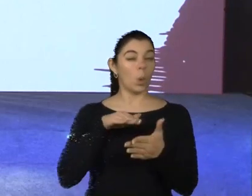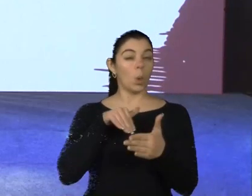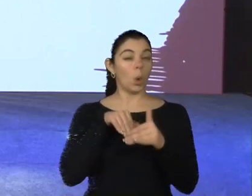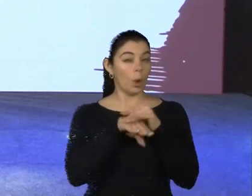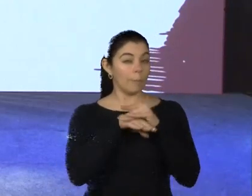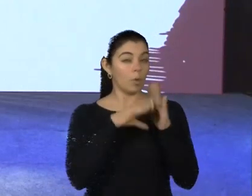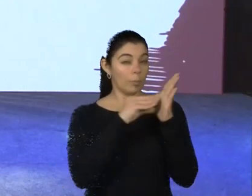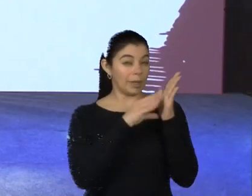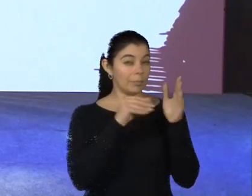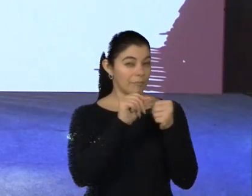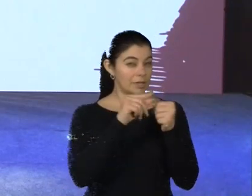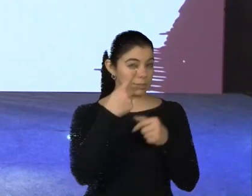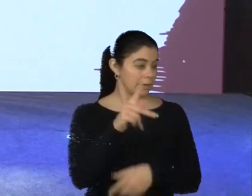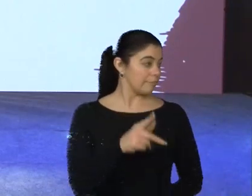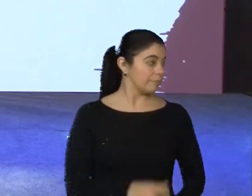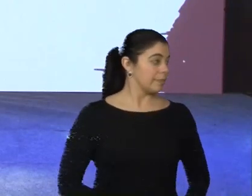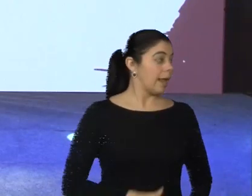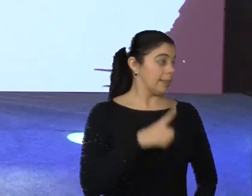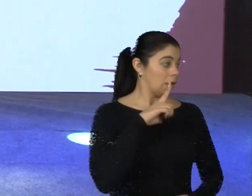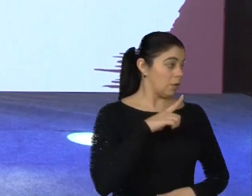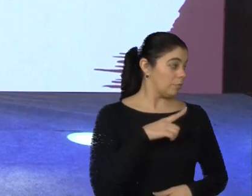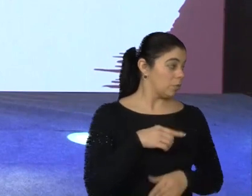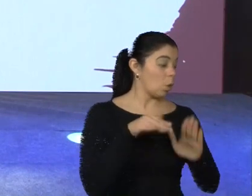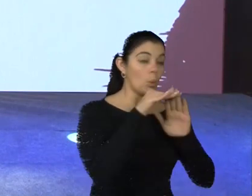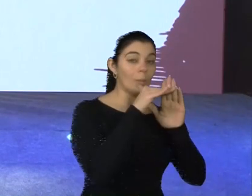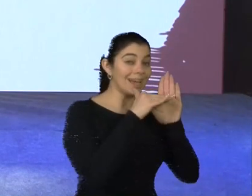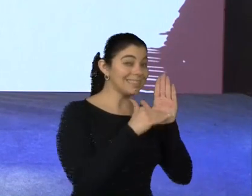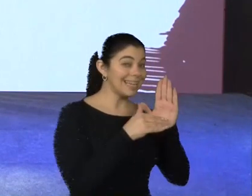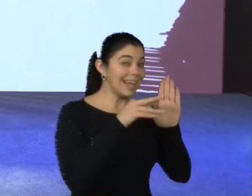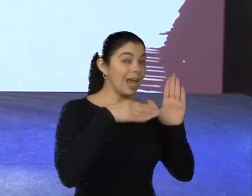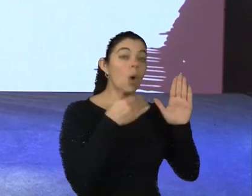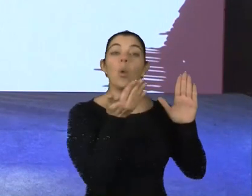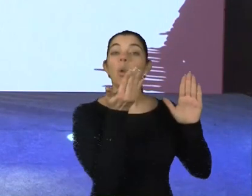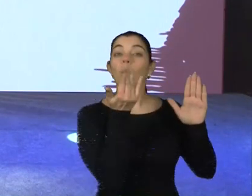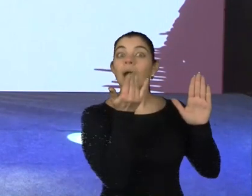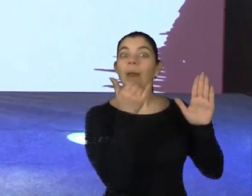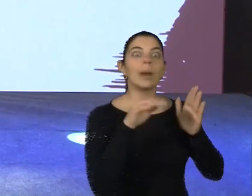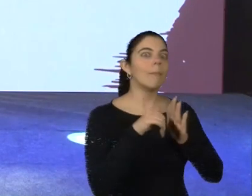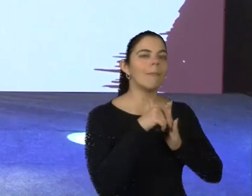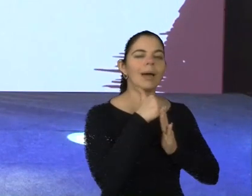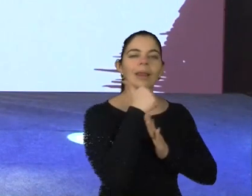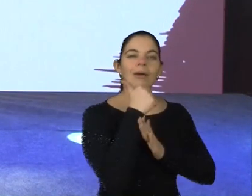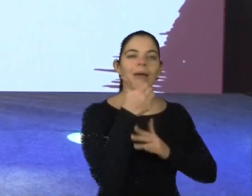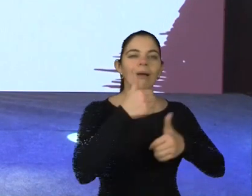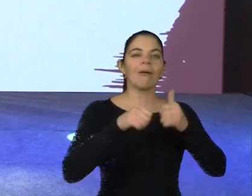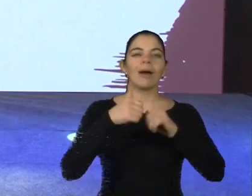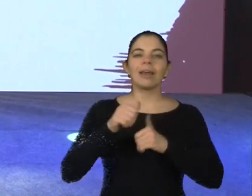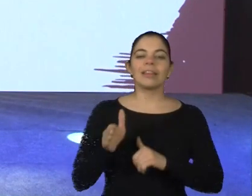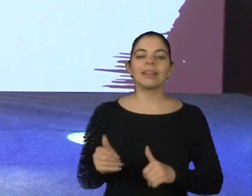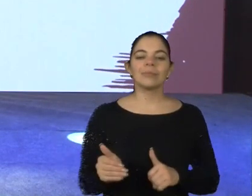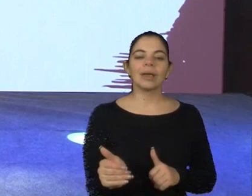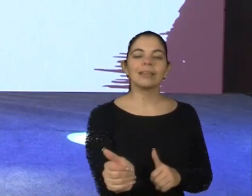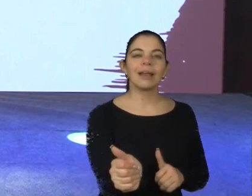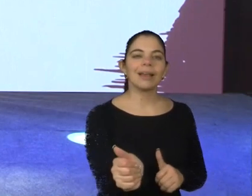e fazer em casa. Aqui é uma receitinha, um creminho, para a gente melhorar a qualidade das bactérias